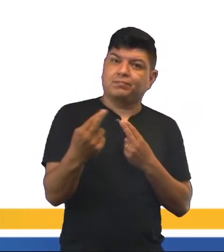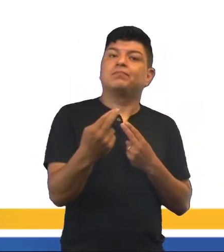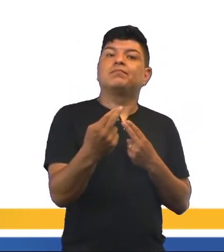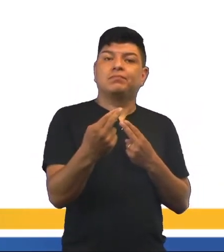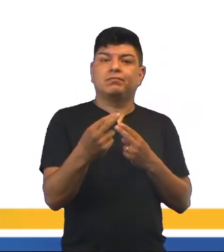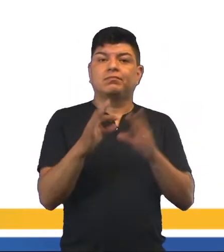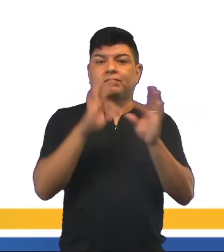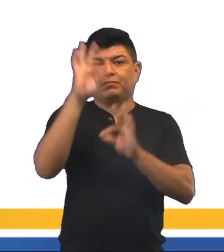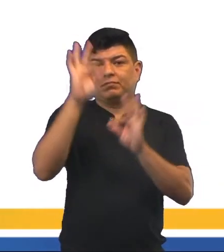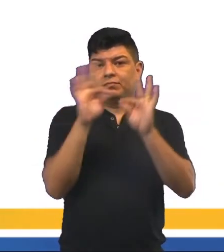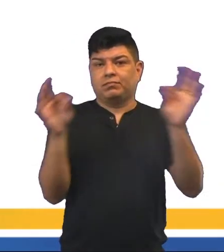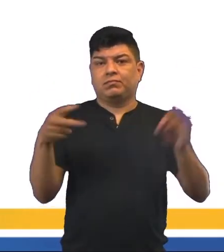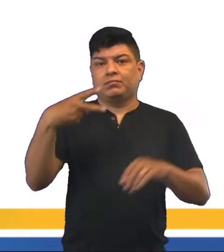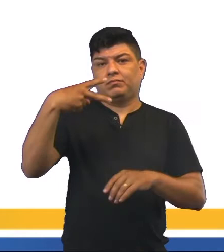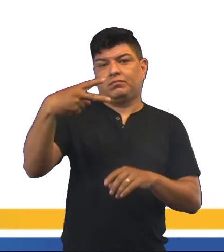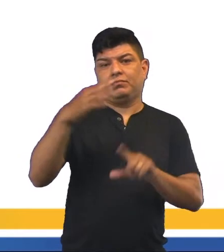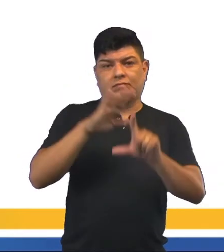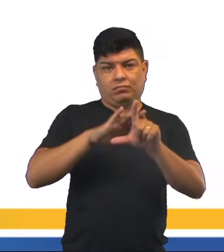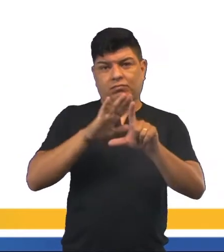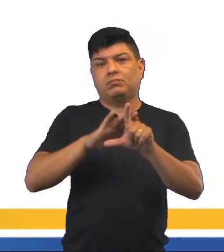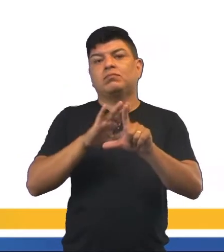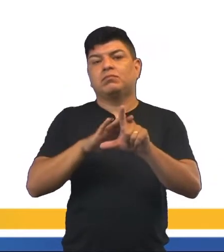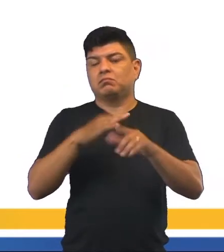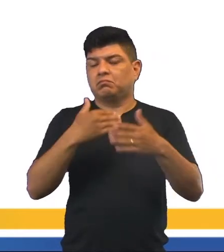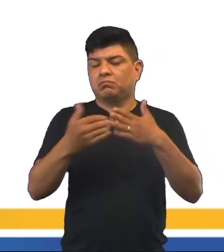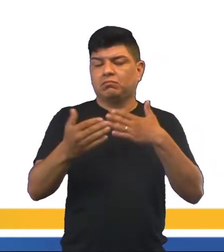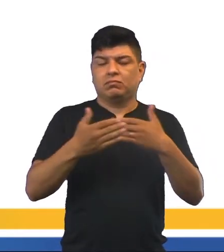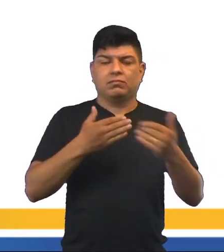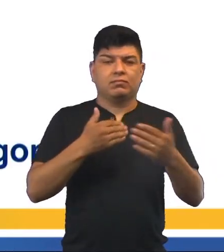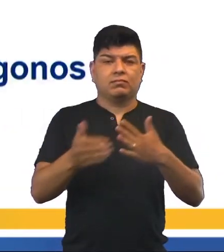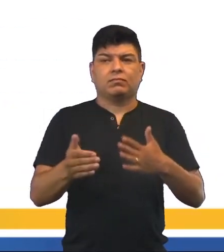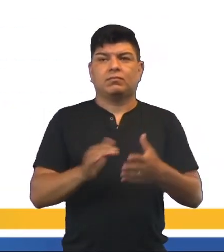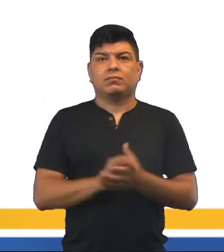proporcionais às medidas de dois lados correspondentes quaisquer.